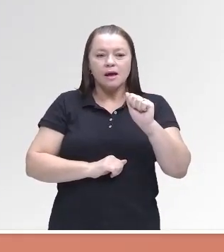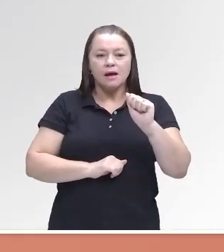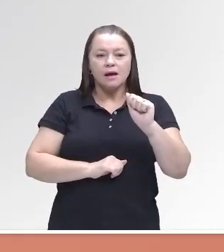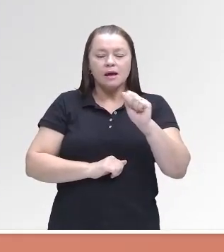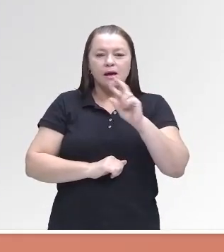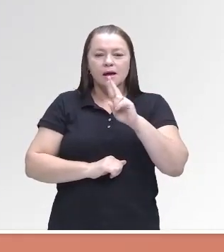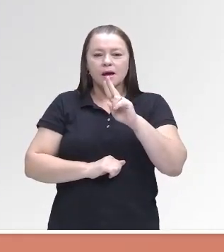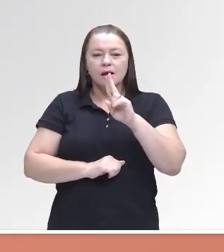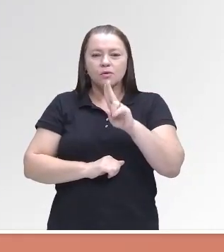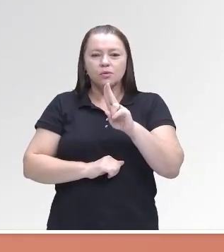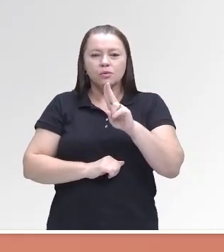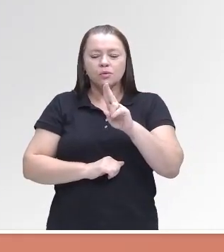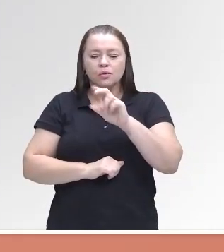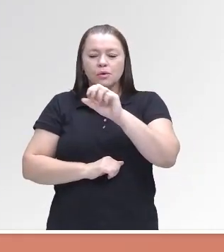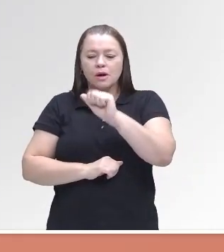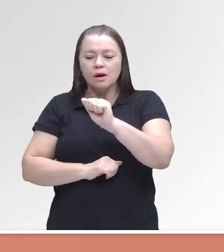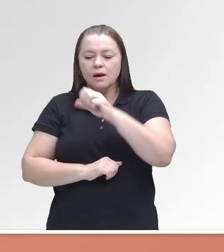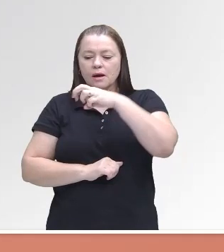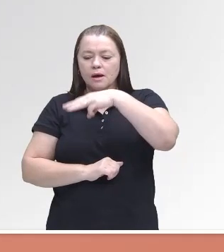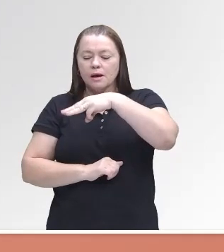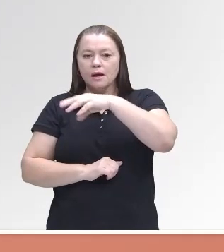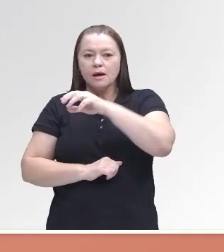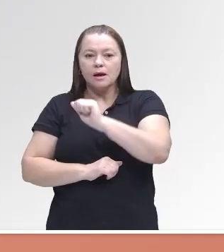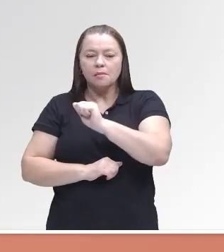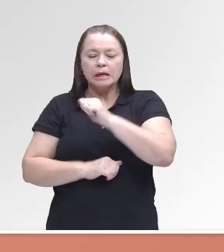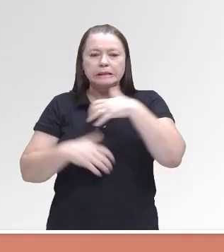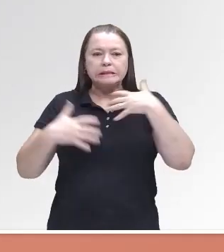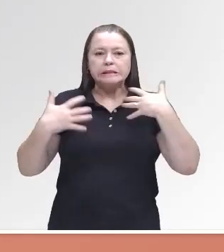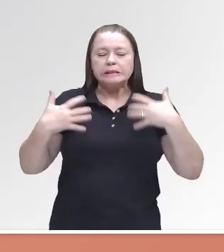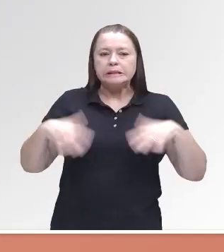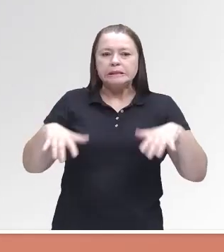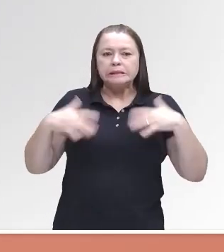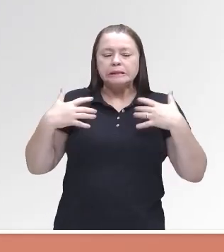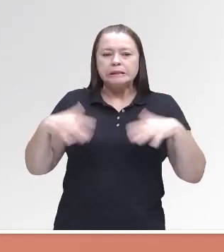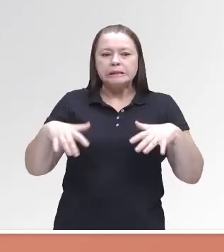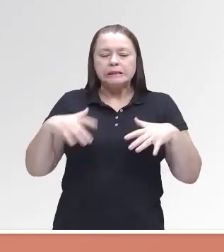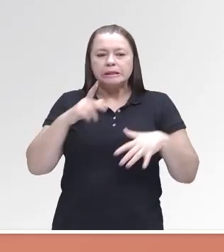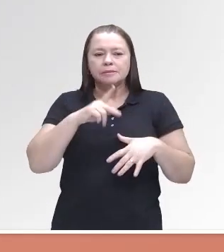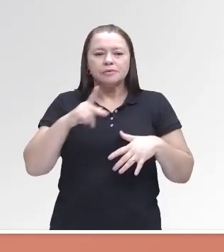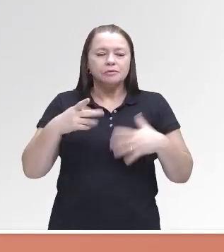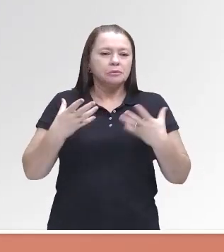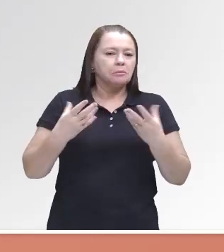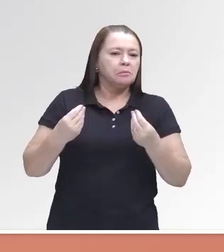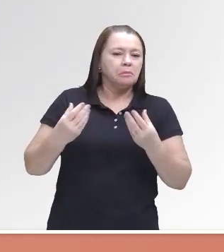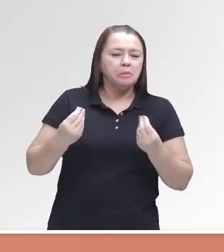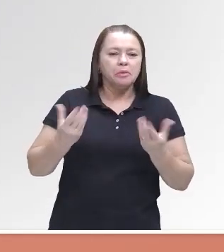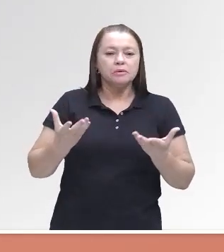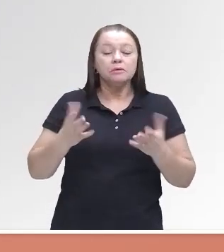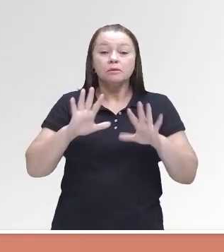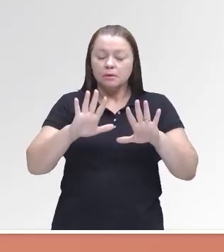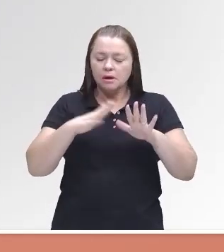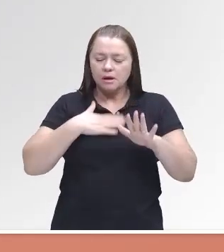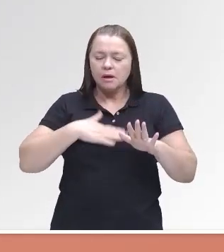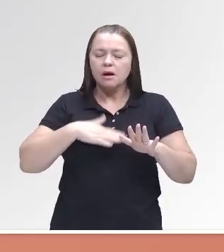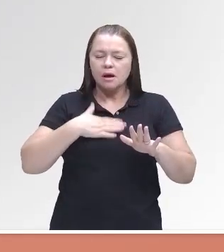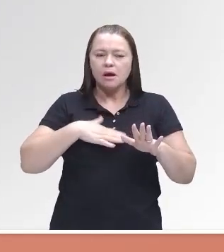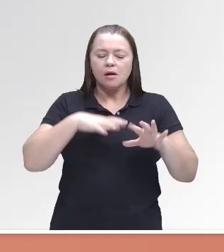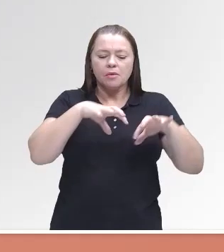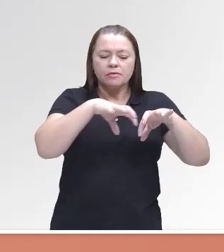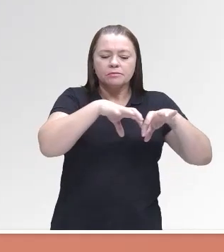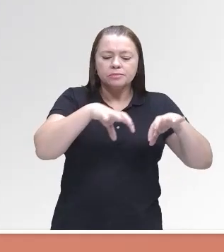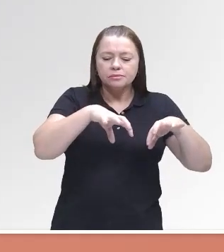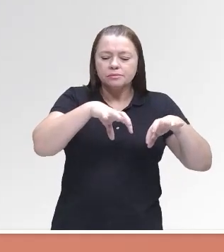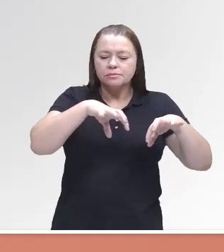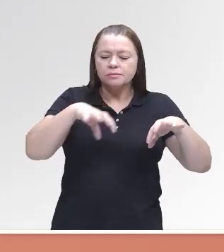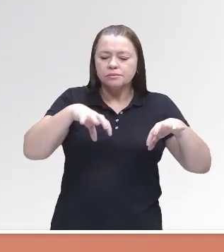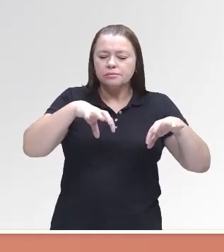Araruama. Quantas vezes eu bati? Eita, professora, foram muitas vezes. Então, vamos fazer a separação para ver quantas sílabas nós temos